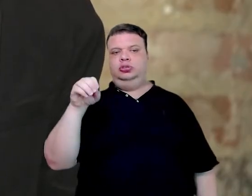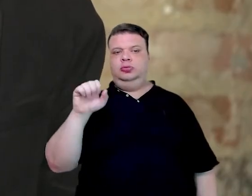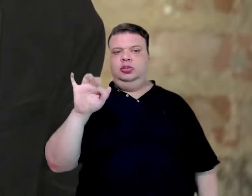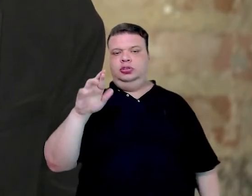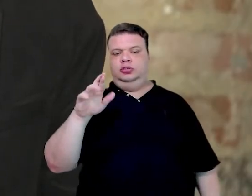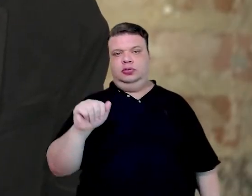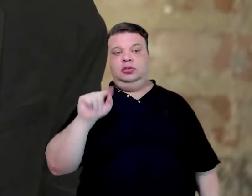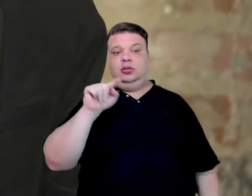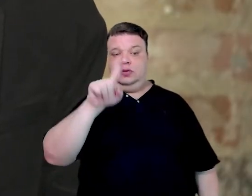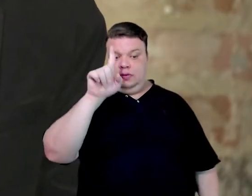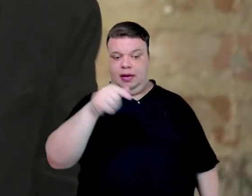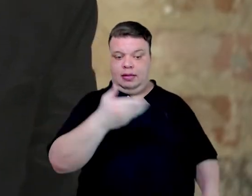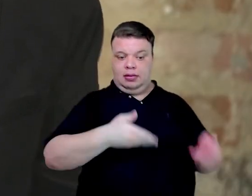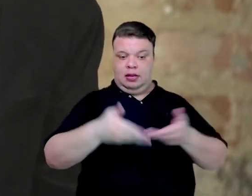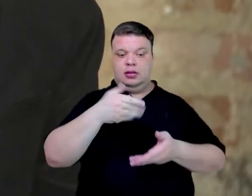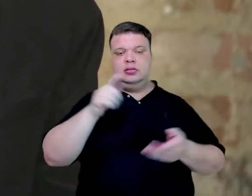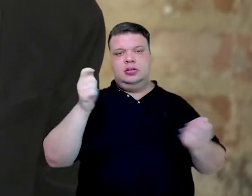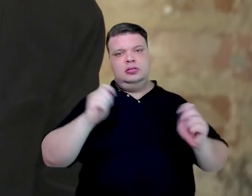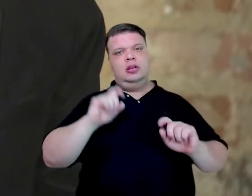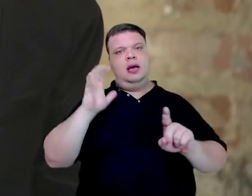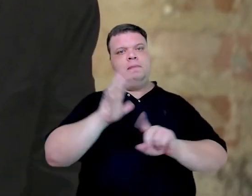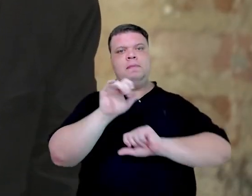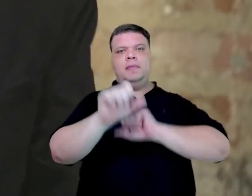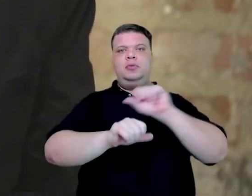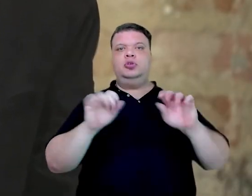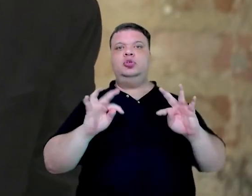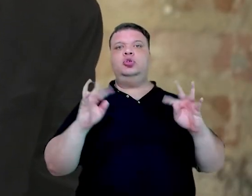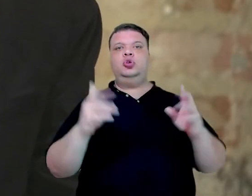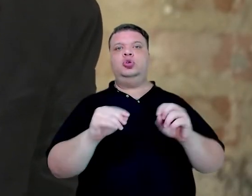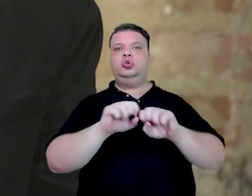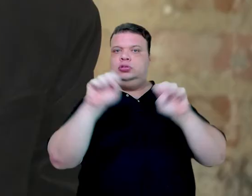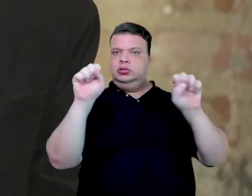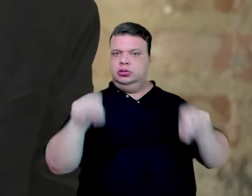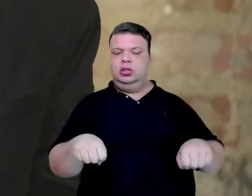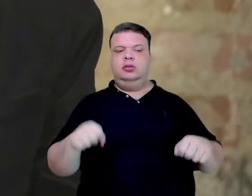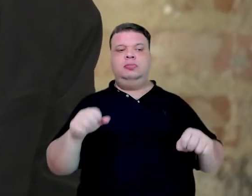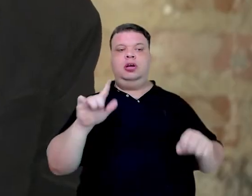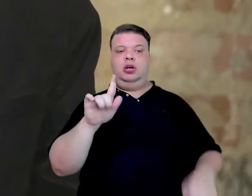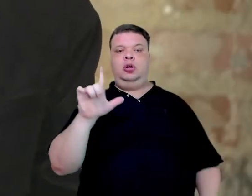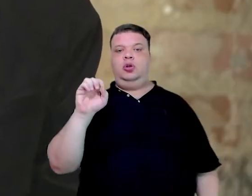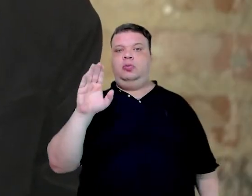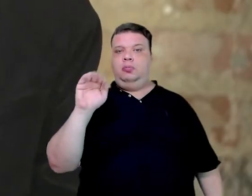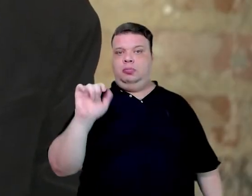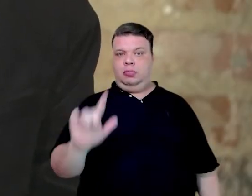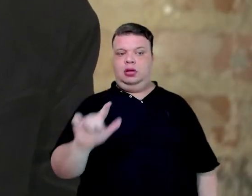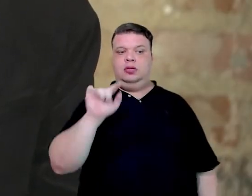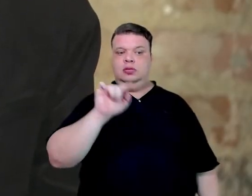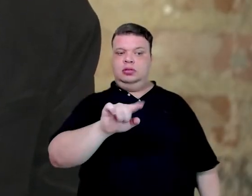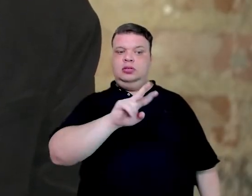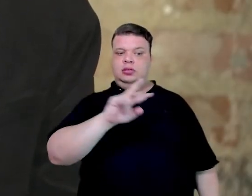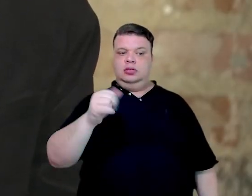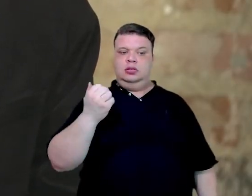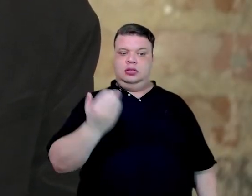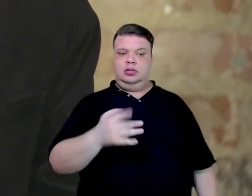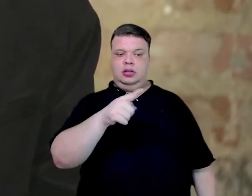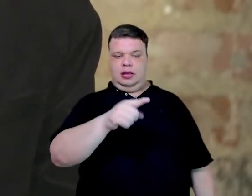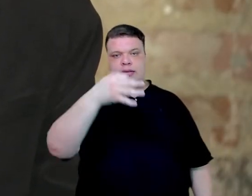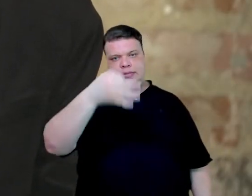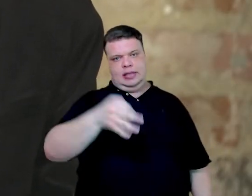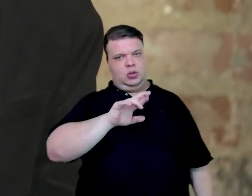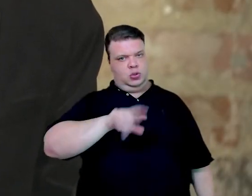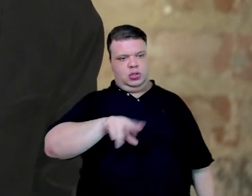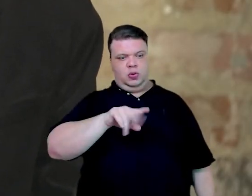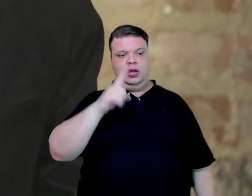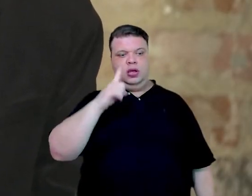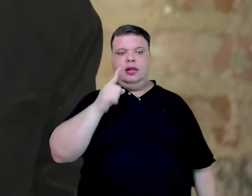e essas incertezas, elas ainda estão, de forma geral, ainda não estão parametrizadas de forma adequada.